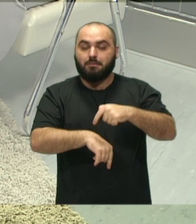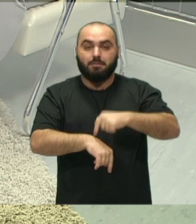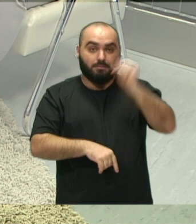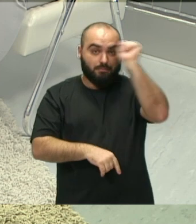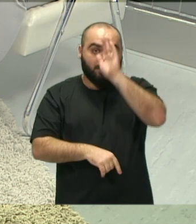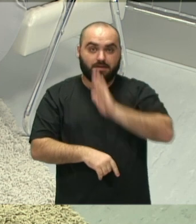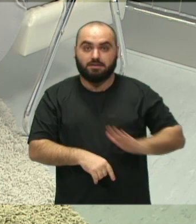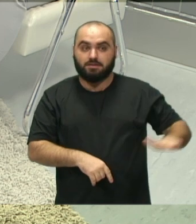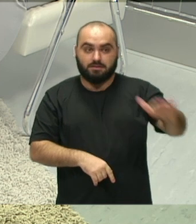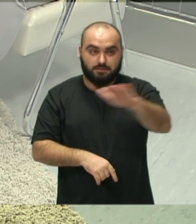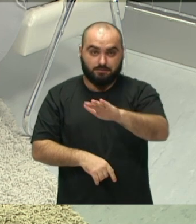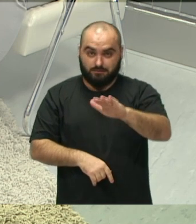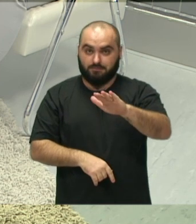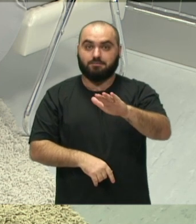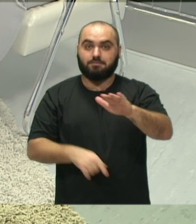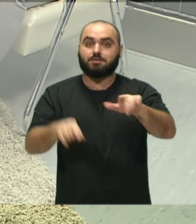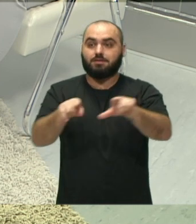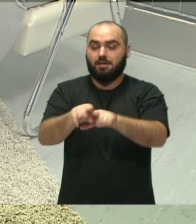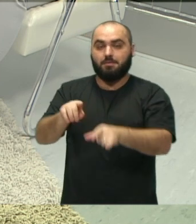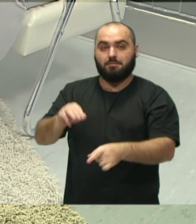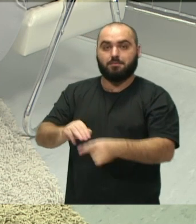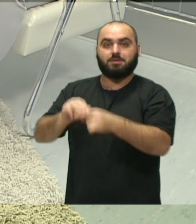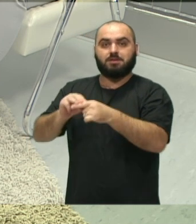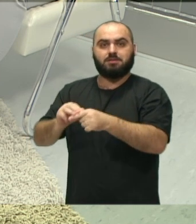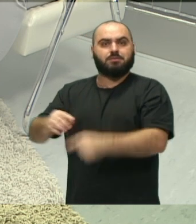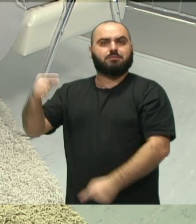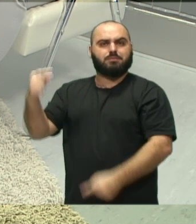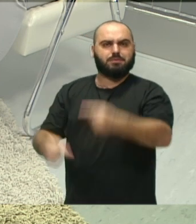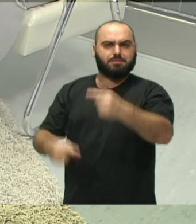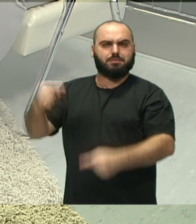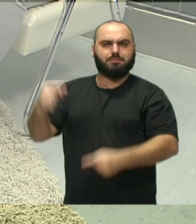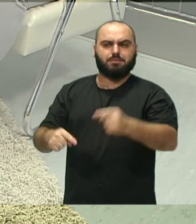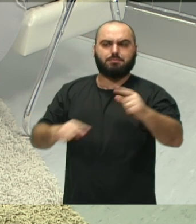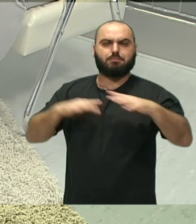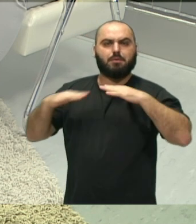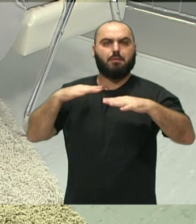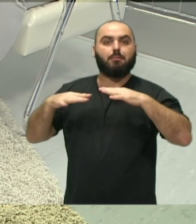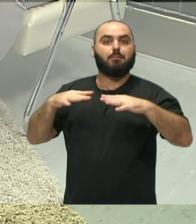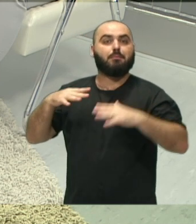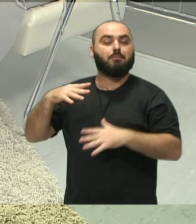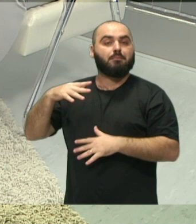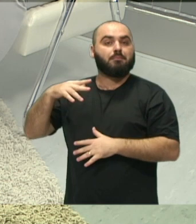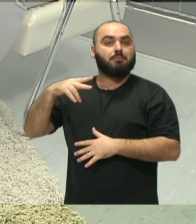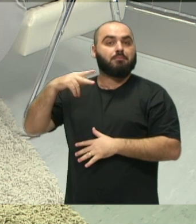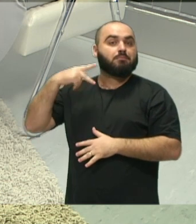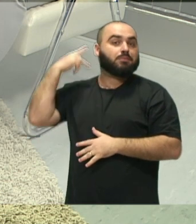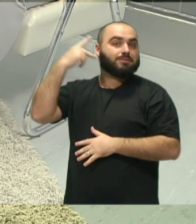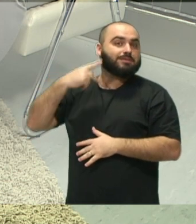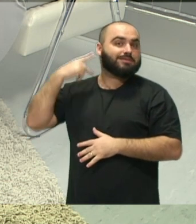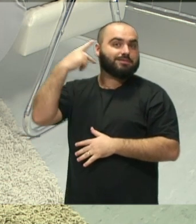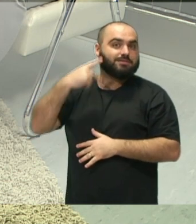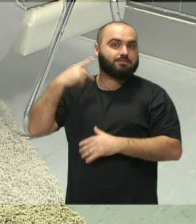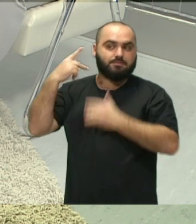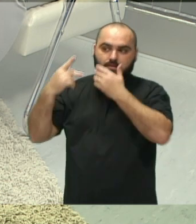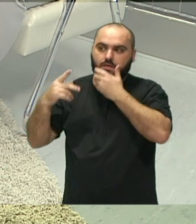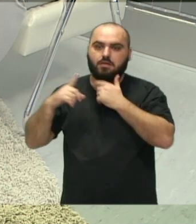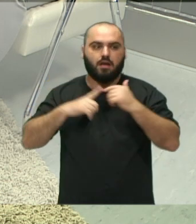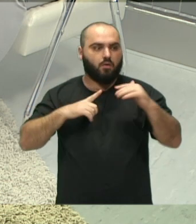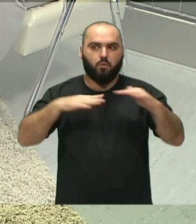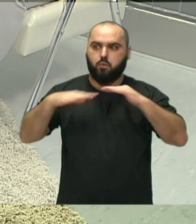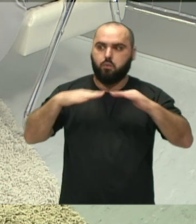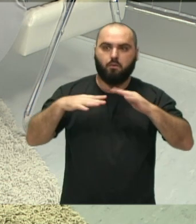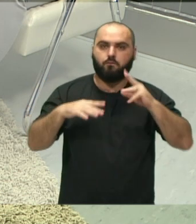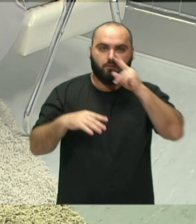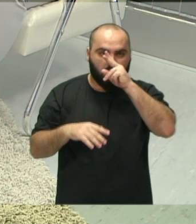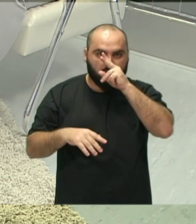também o município vivem de forma bem intensa, né? A movimentação política está muito maior do que em outras oportunidades e as